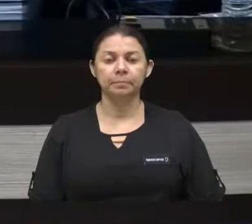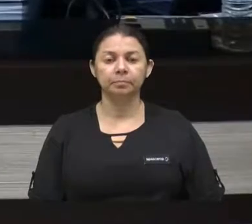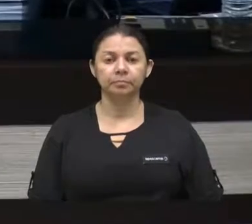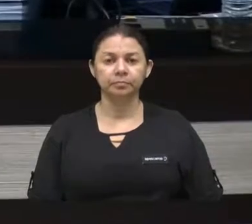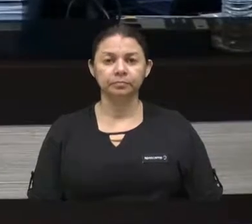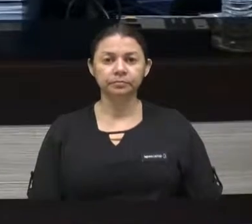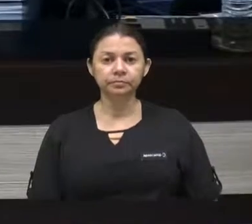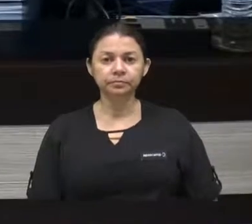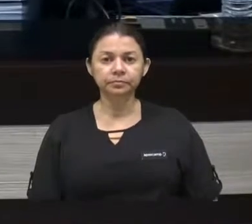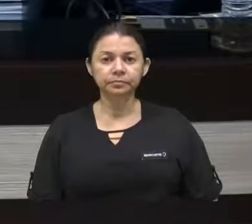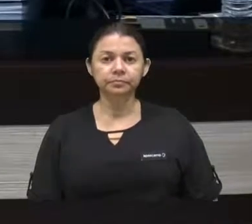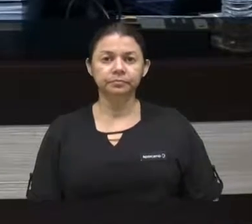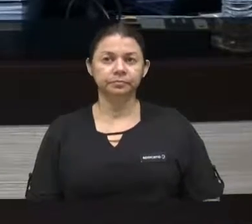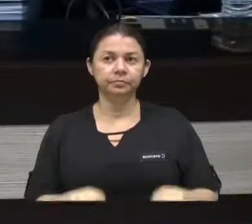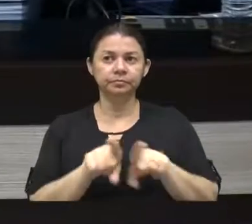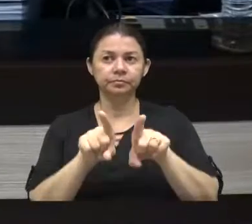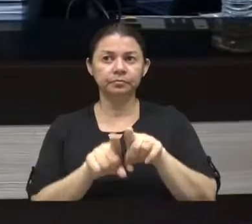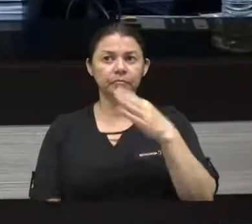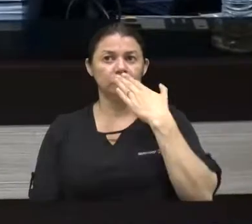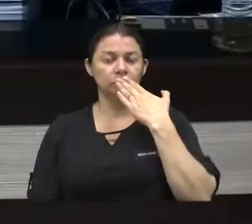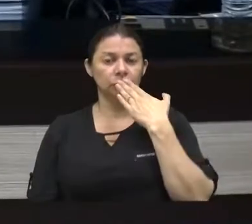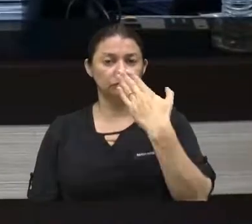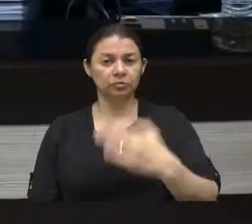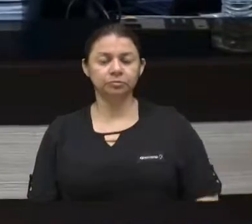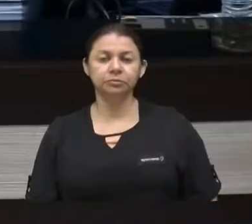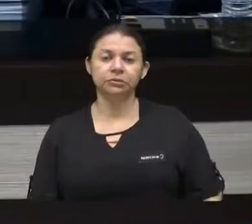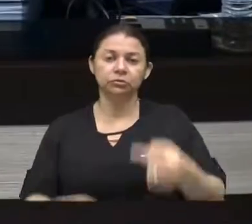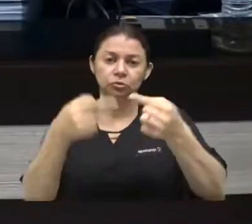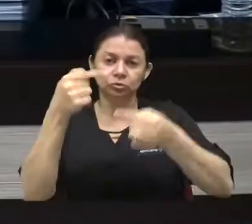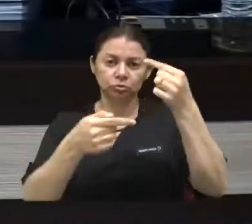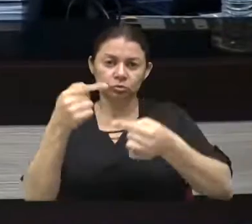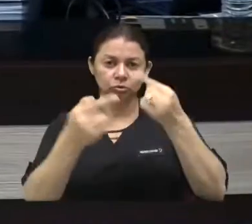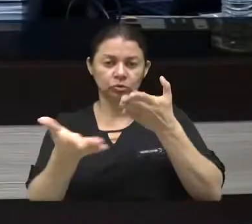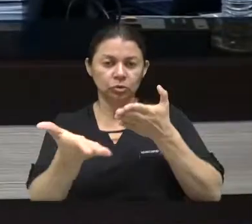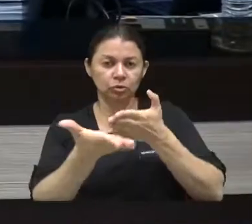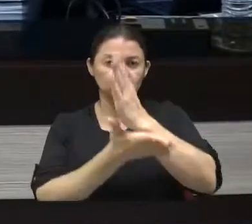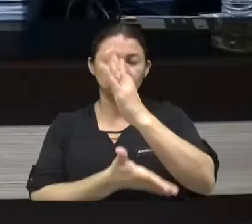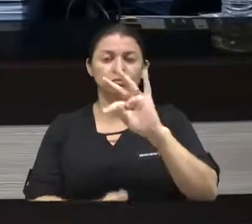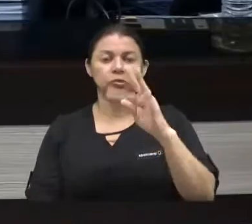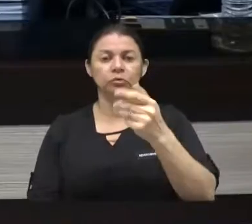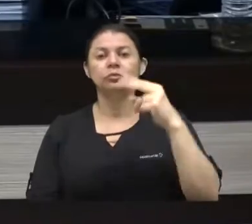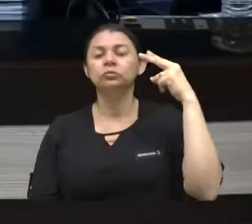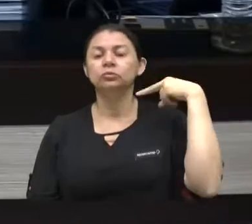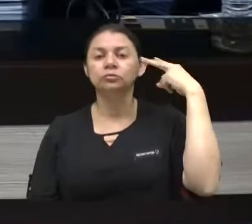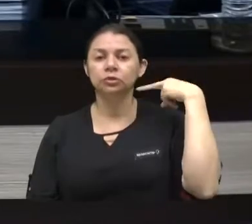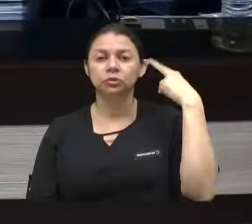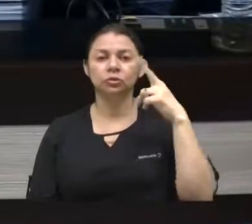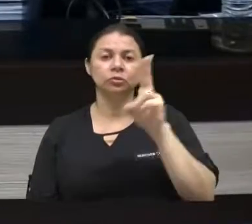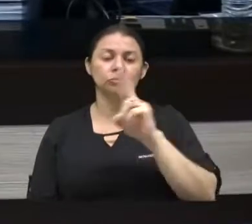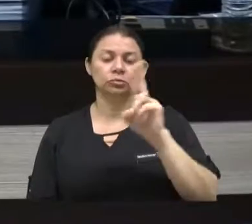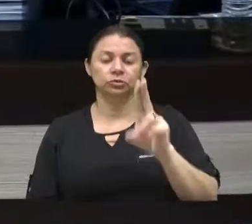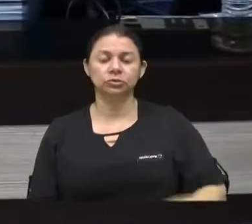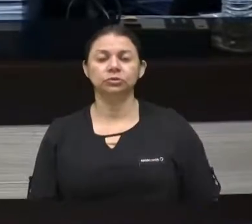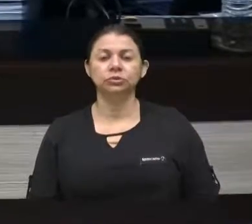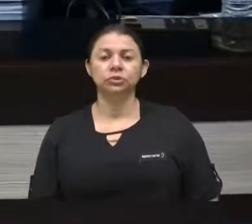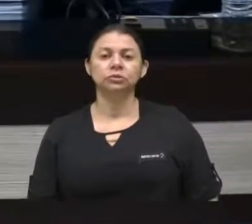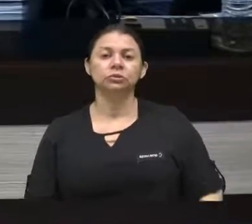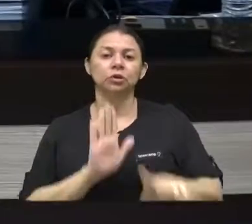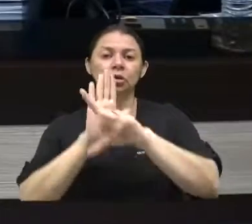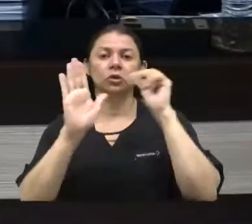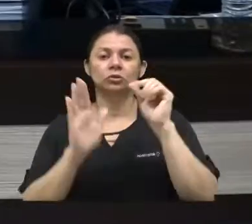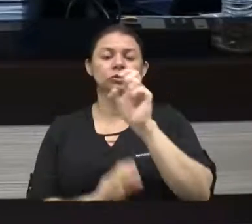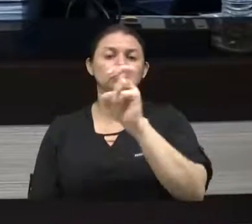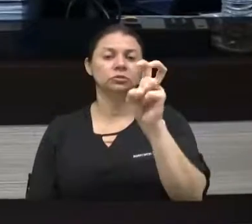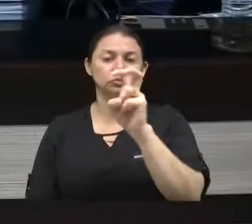Solicitamos que a presente proposta de lei seja apreciada, discutida e, ao final, aprovada pelos ilustres vereadores em regime de urgência, de conformidade com o artigo 55